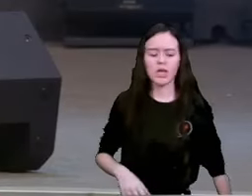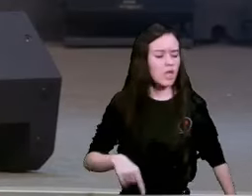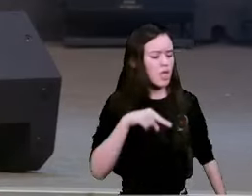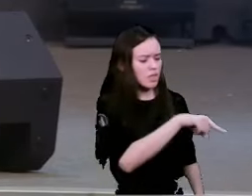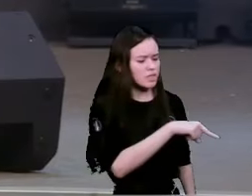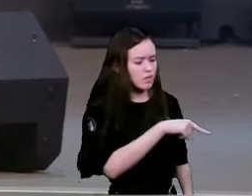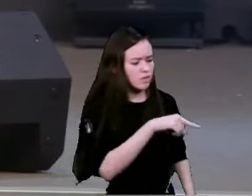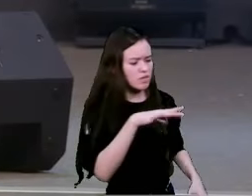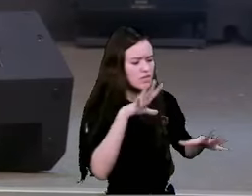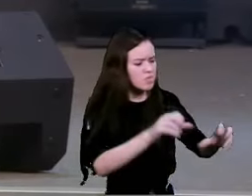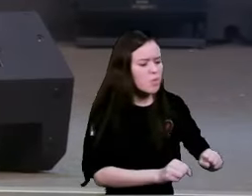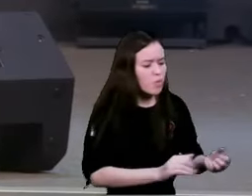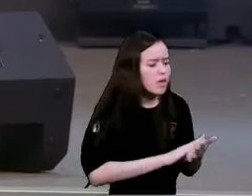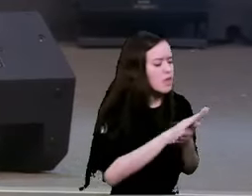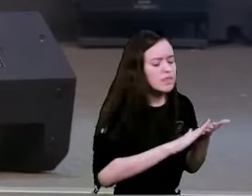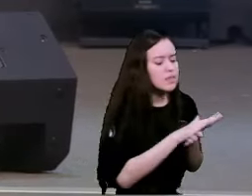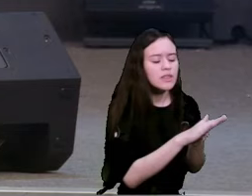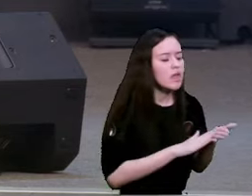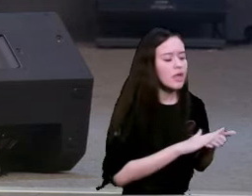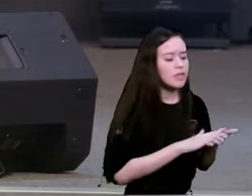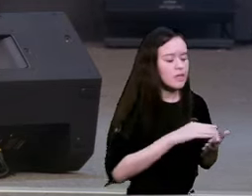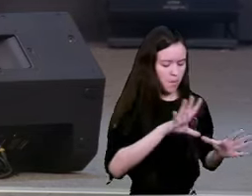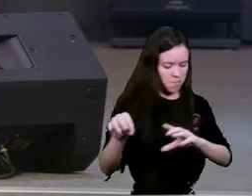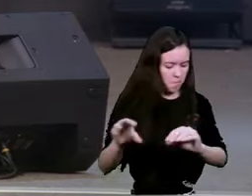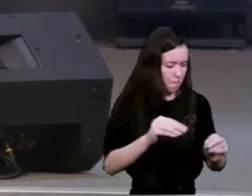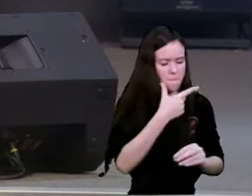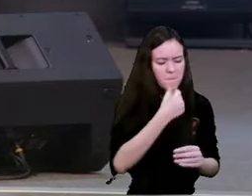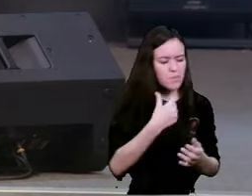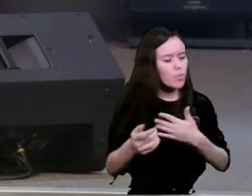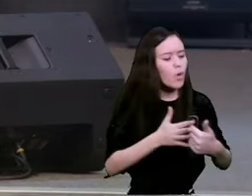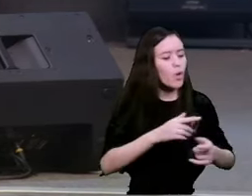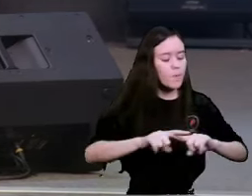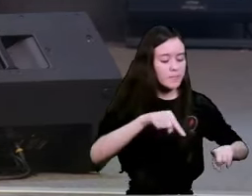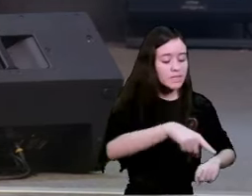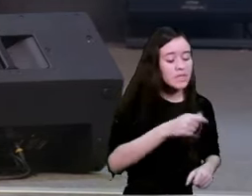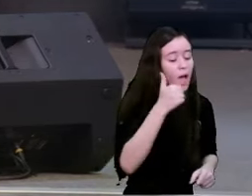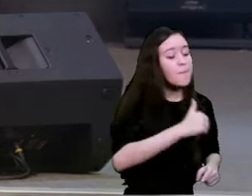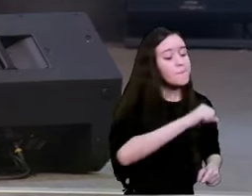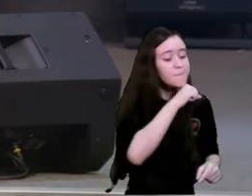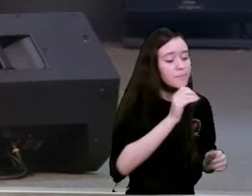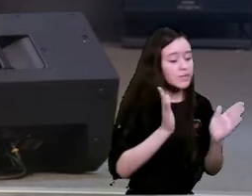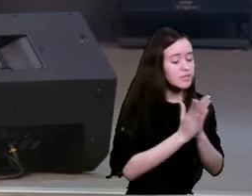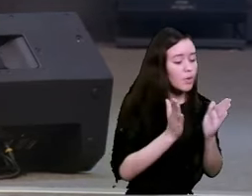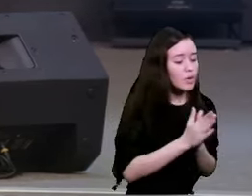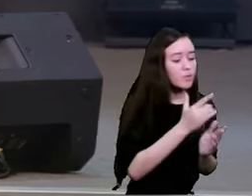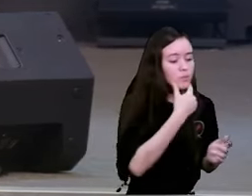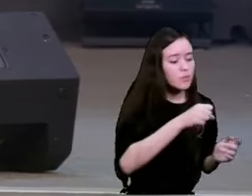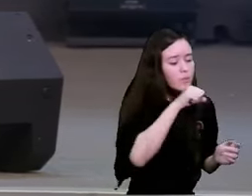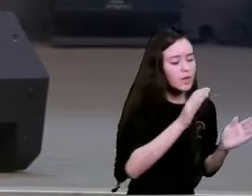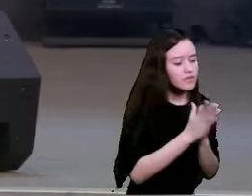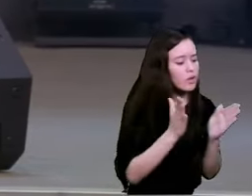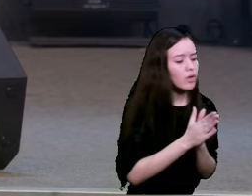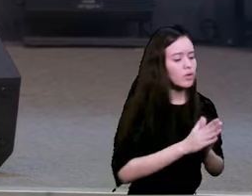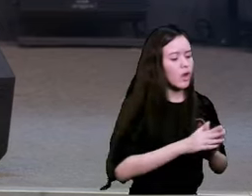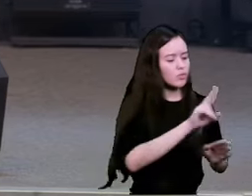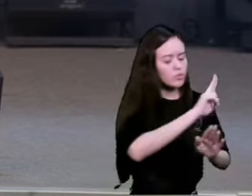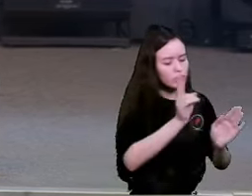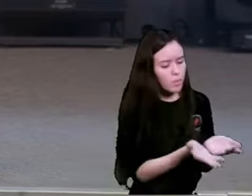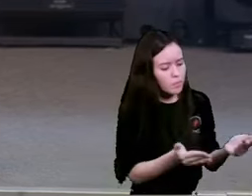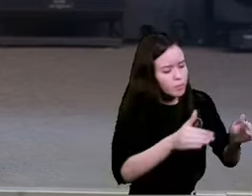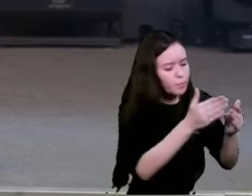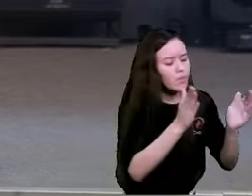você toca em que menino for, mas esse que a mãe está orando, que o pai está orando, que o nome está nessa urna,